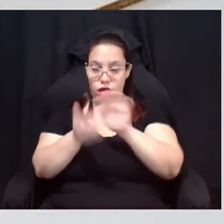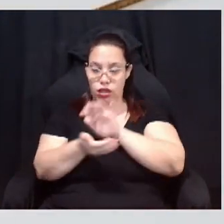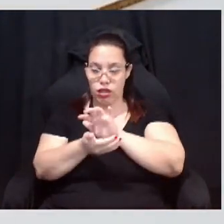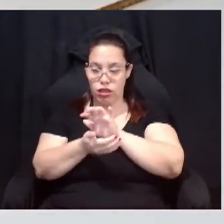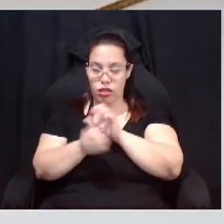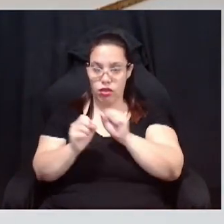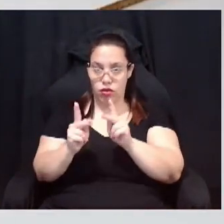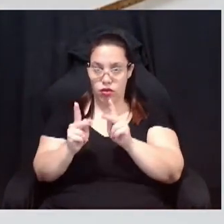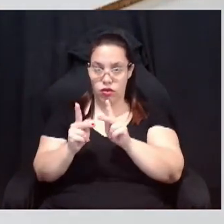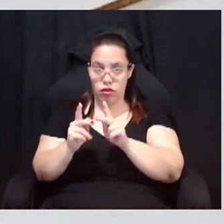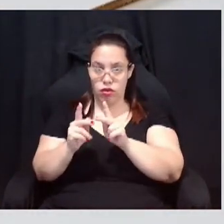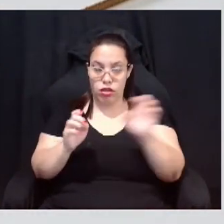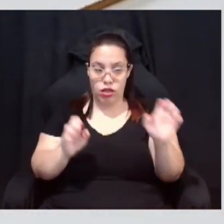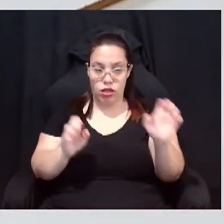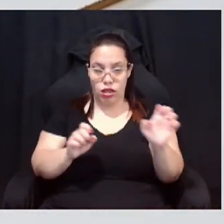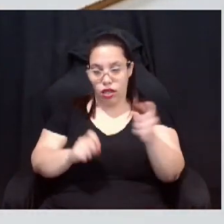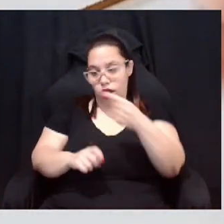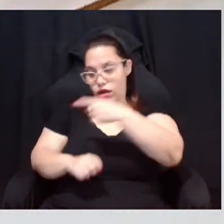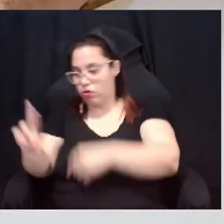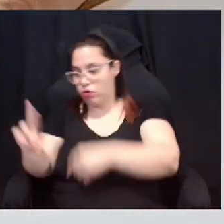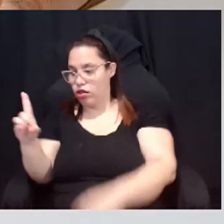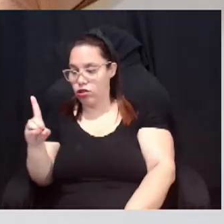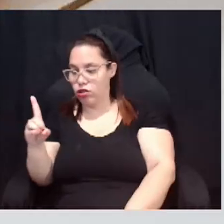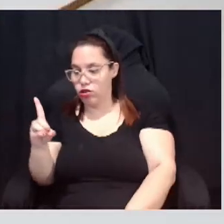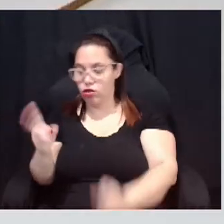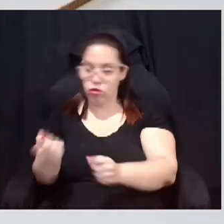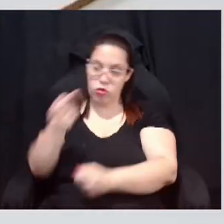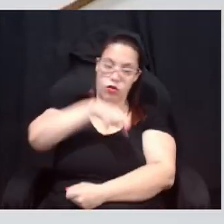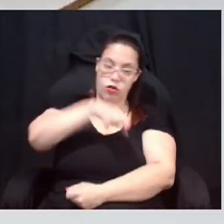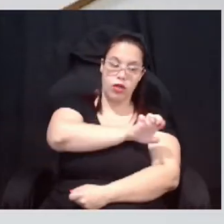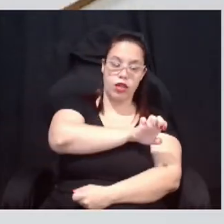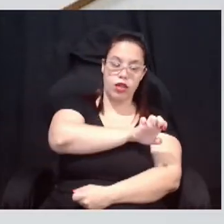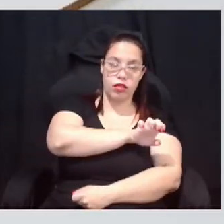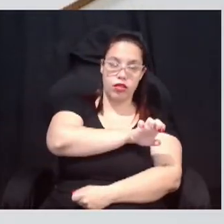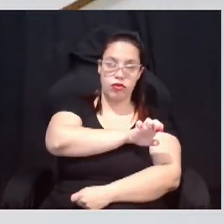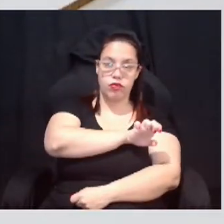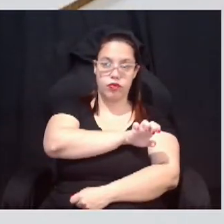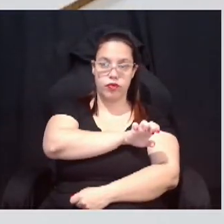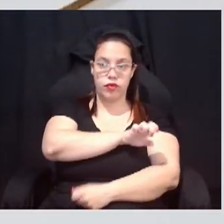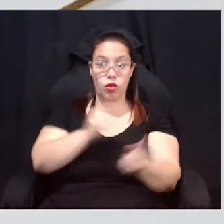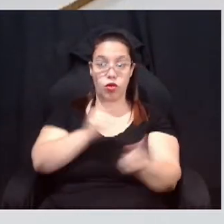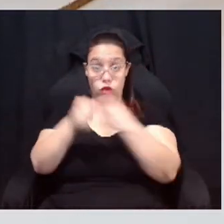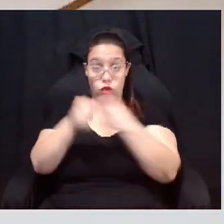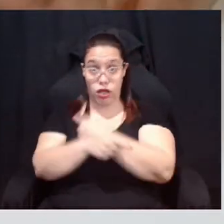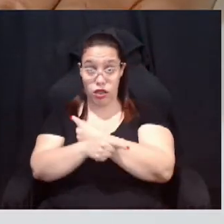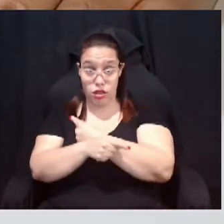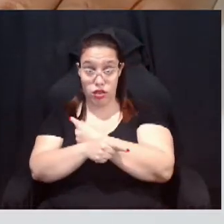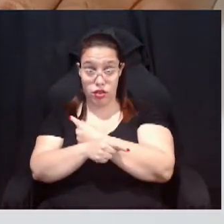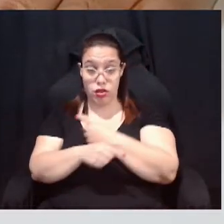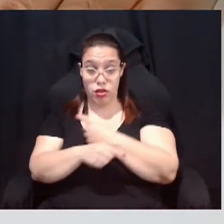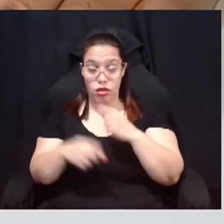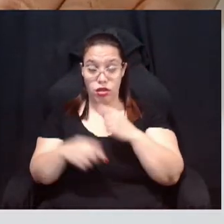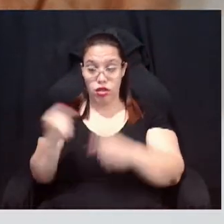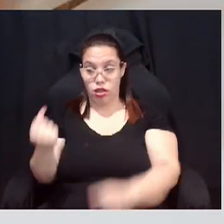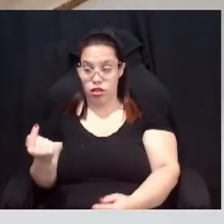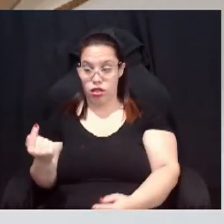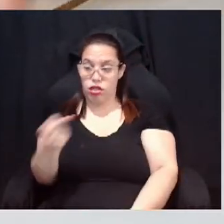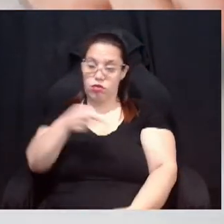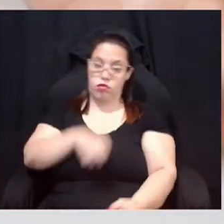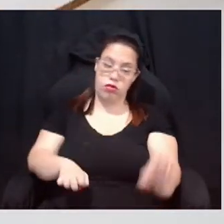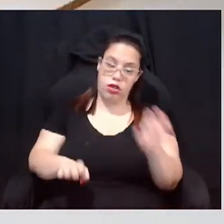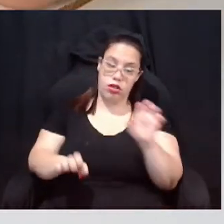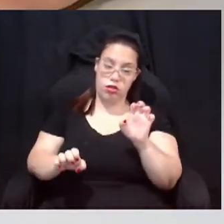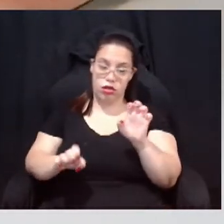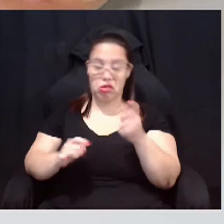da esquerda para a direita, ele começou a virar para a esquerda. Se eu começasse ao contrário, da direita para a esquerda, ele ia virar ao